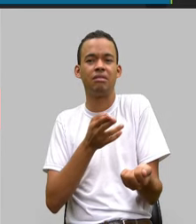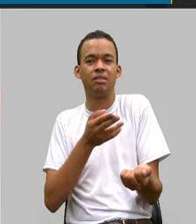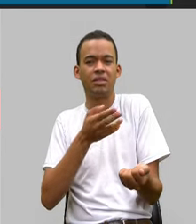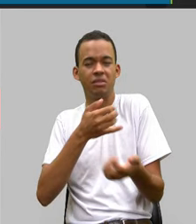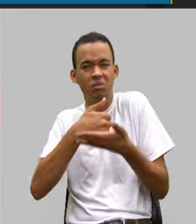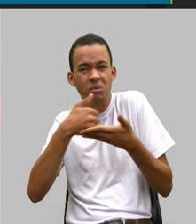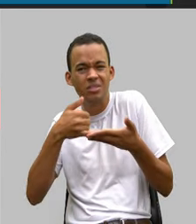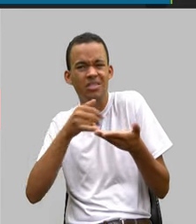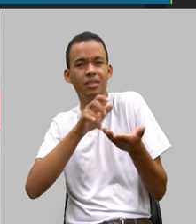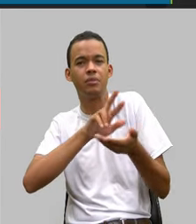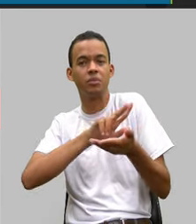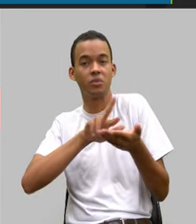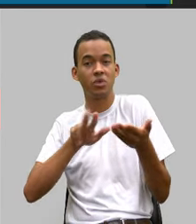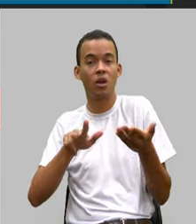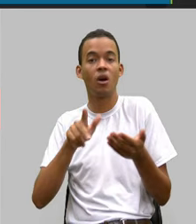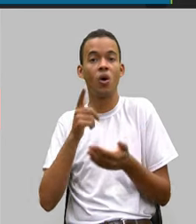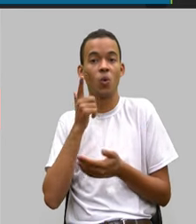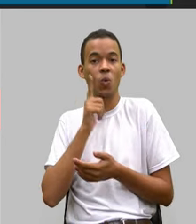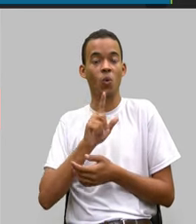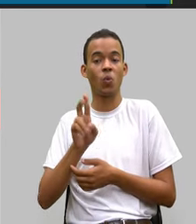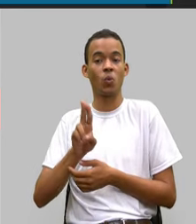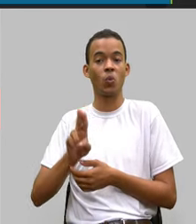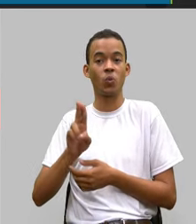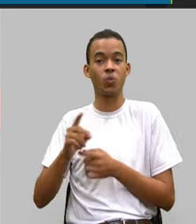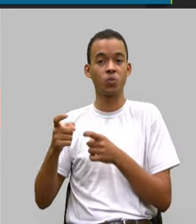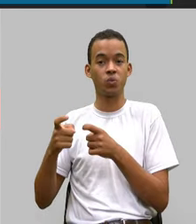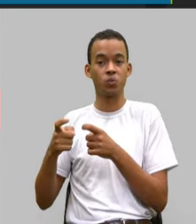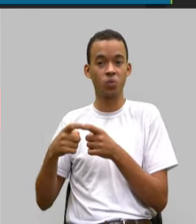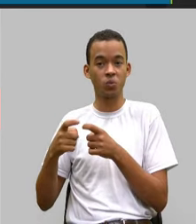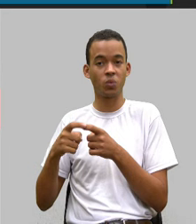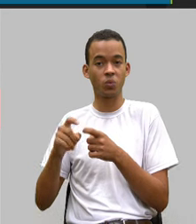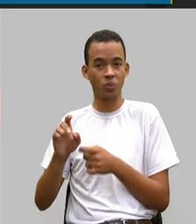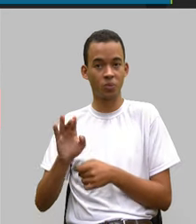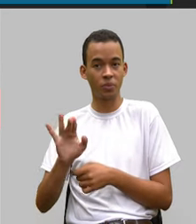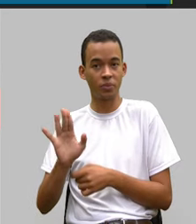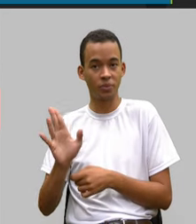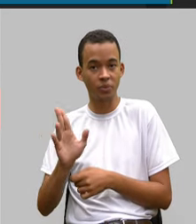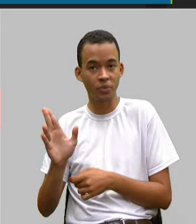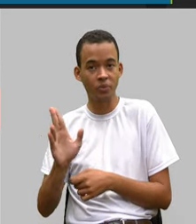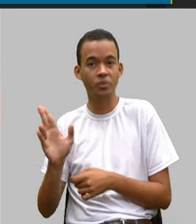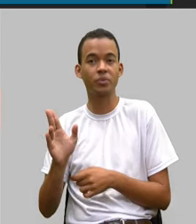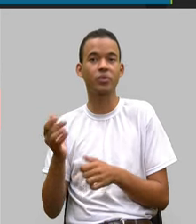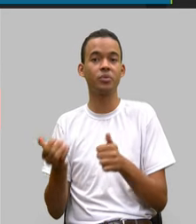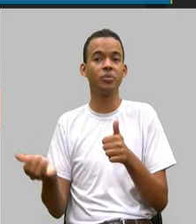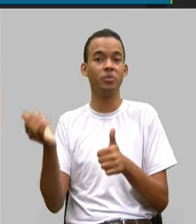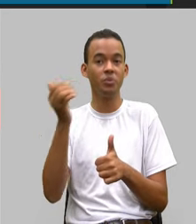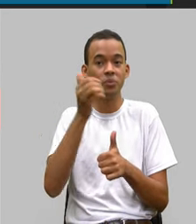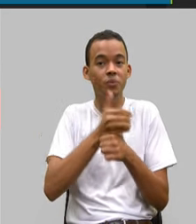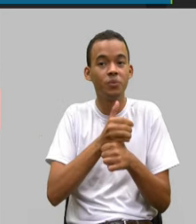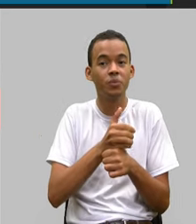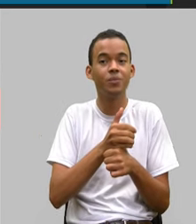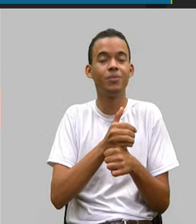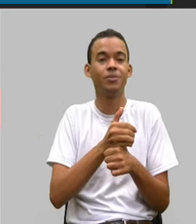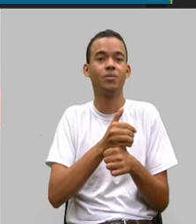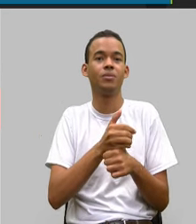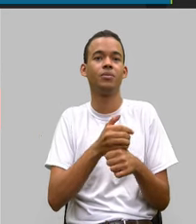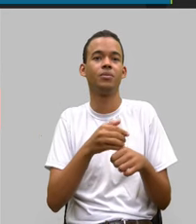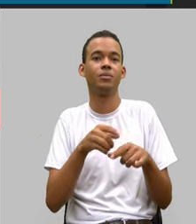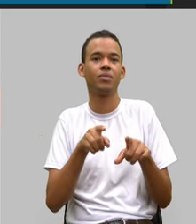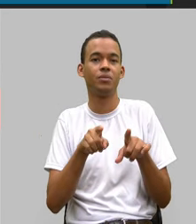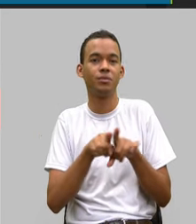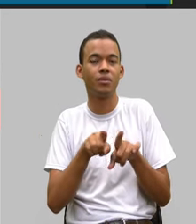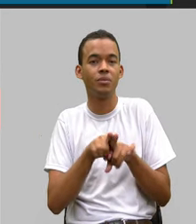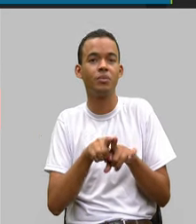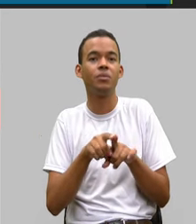da substância uma eh podemos usar como uma terapia de substituição